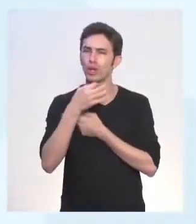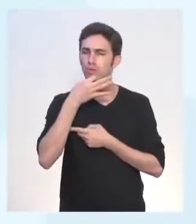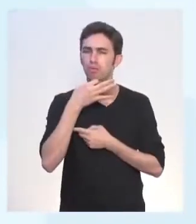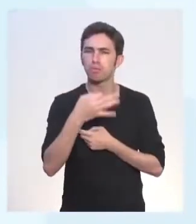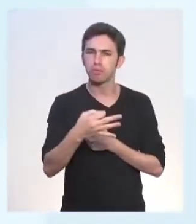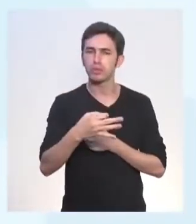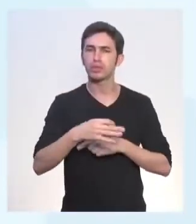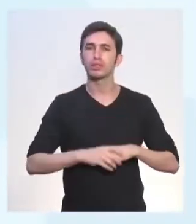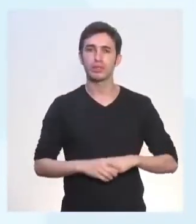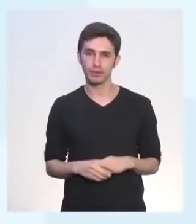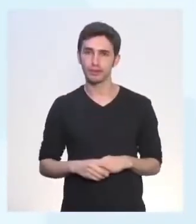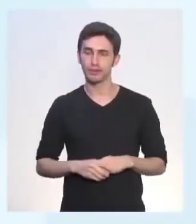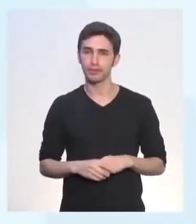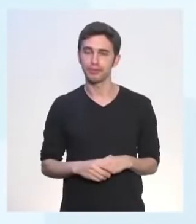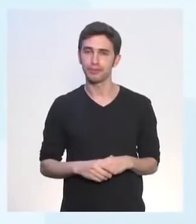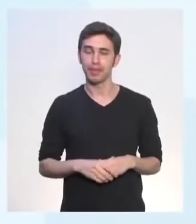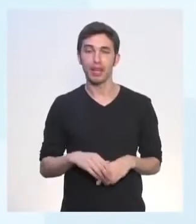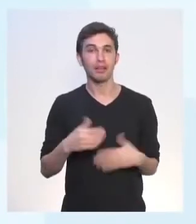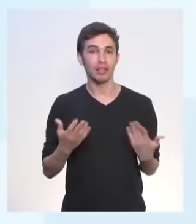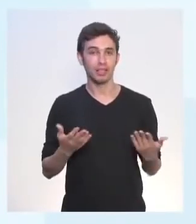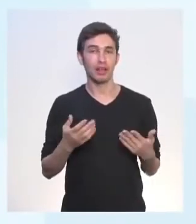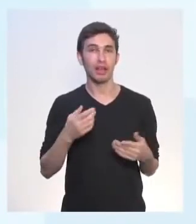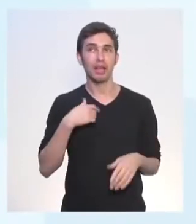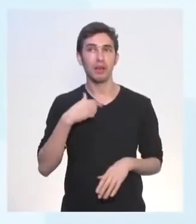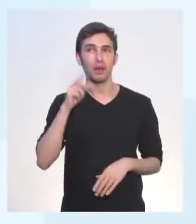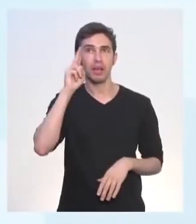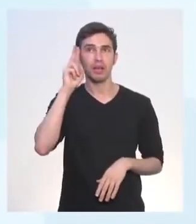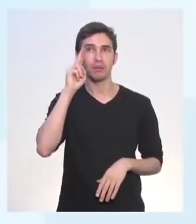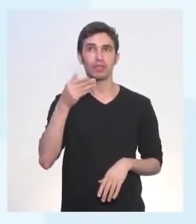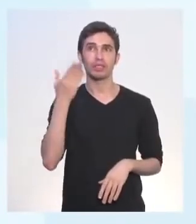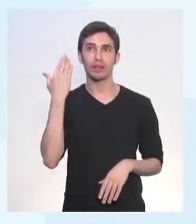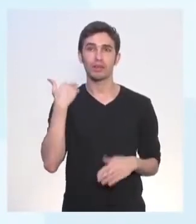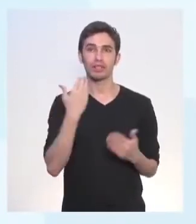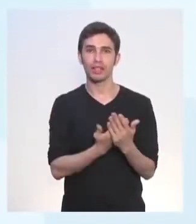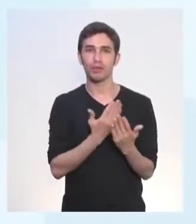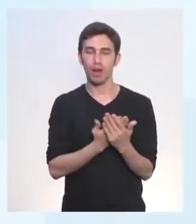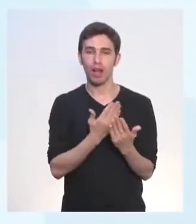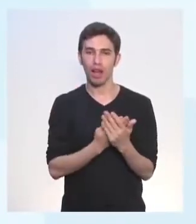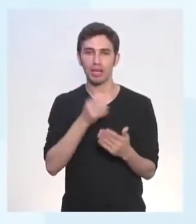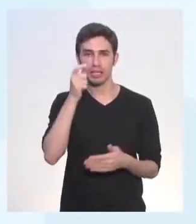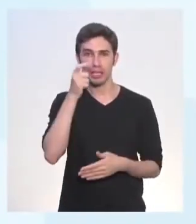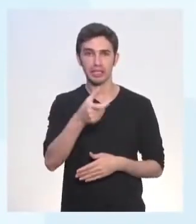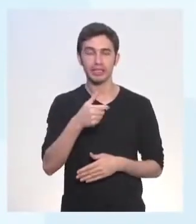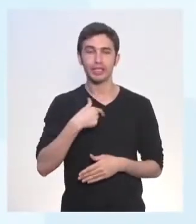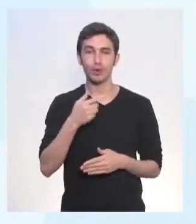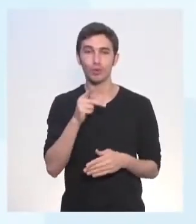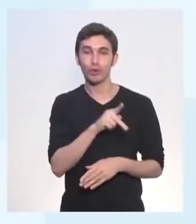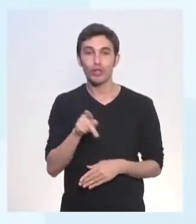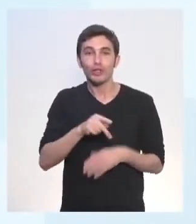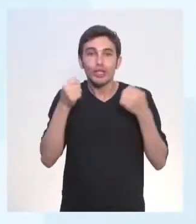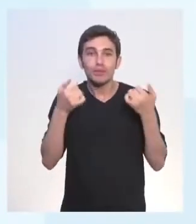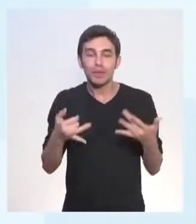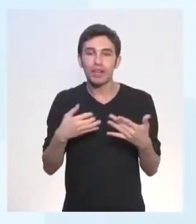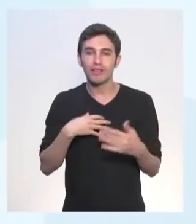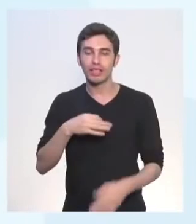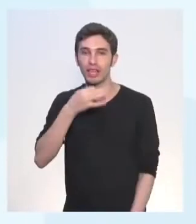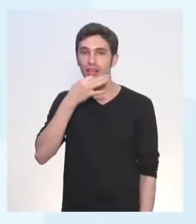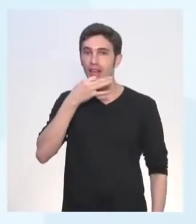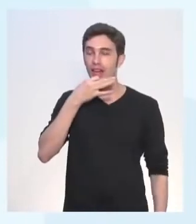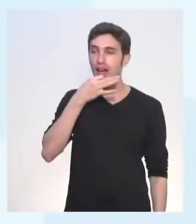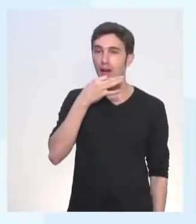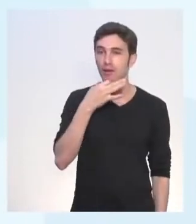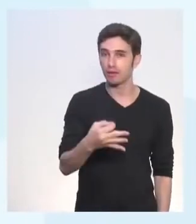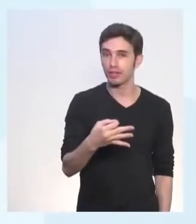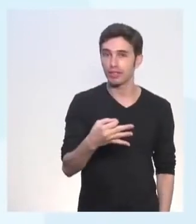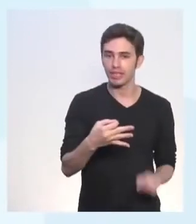primeira pergunta, né? Eu lembro de uma aula interessante, né? O professor falava, todo ponto de vista é a vista de um ponto, né? Que é a fala